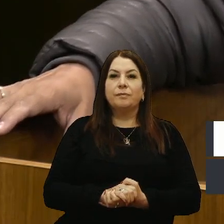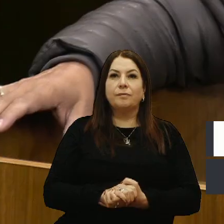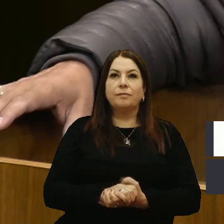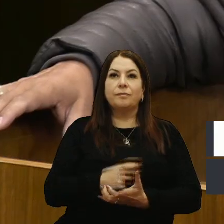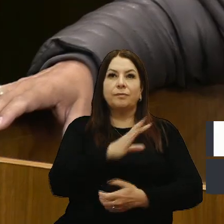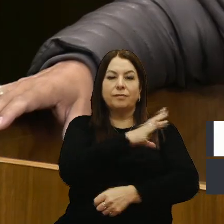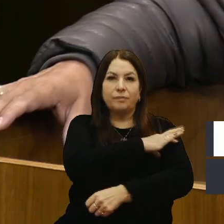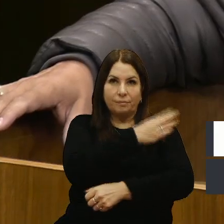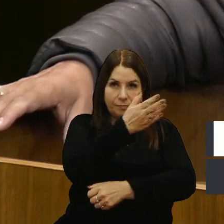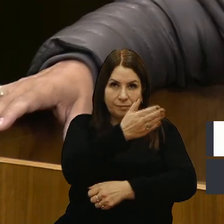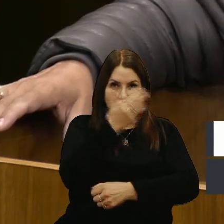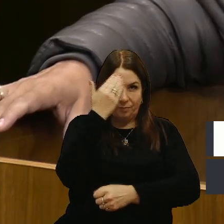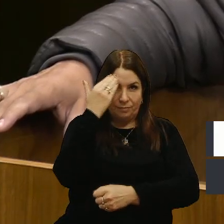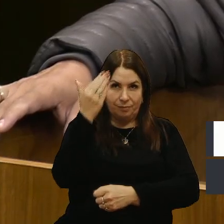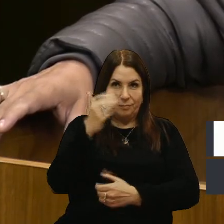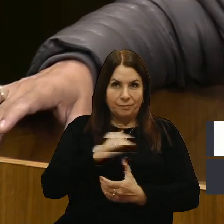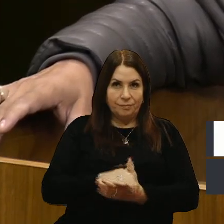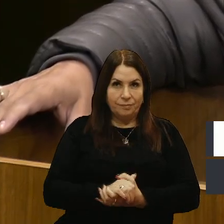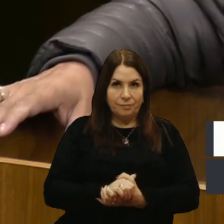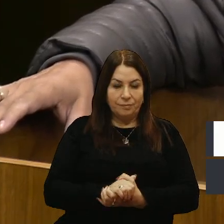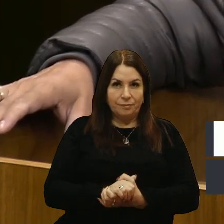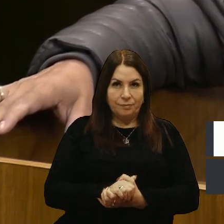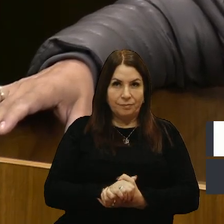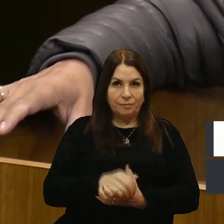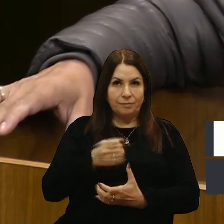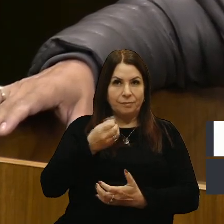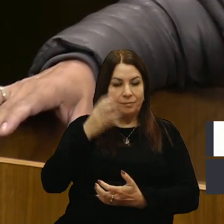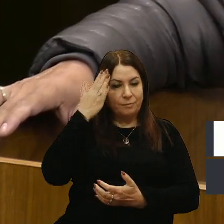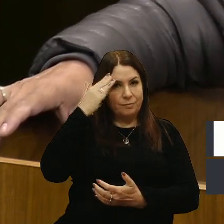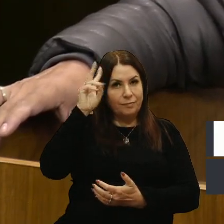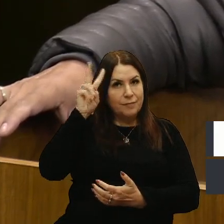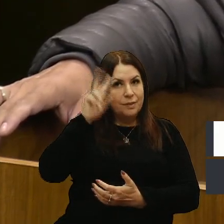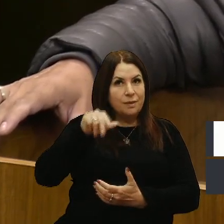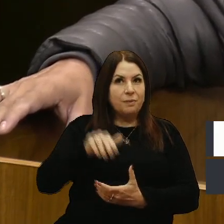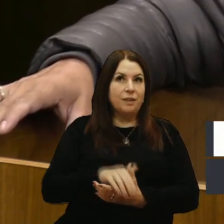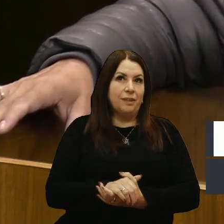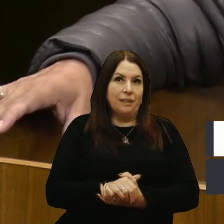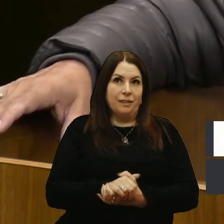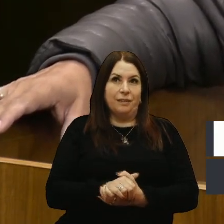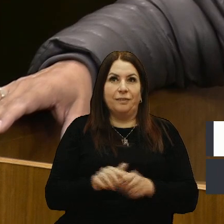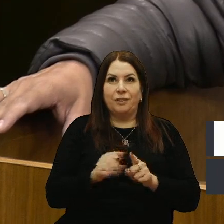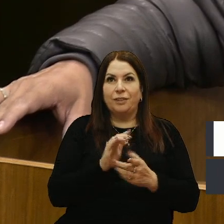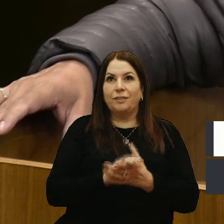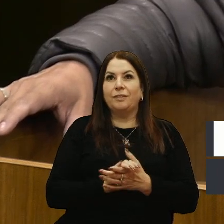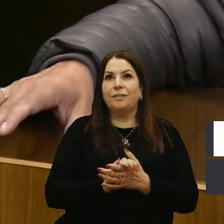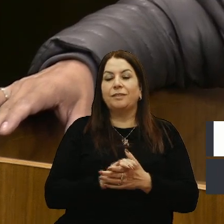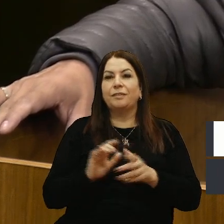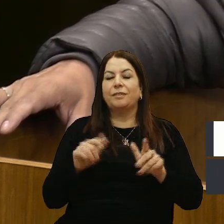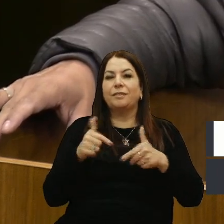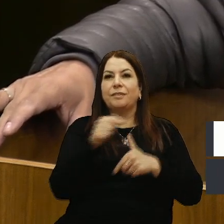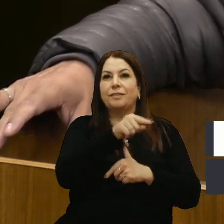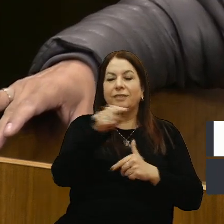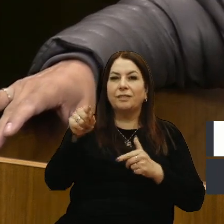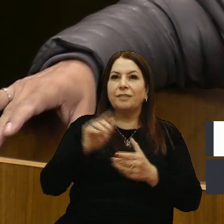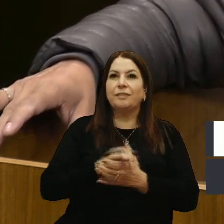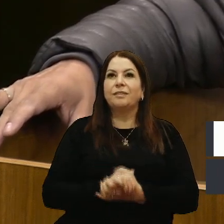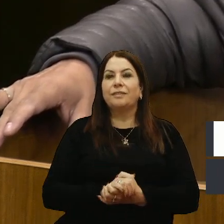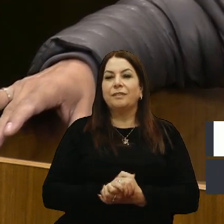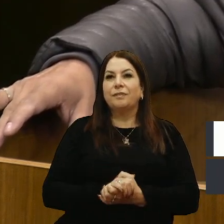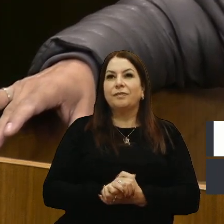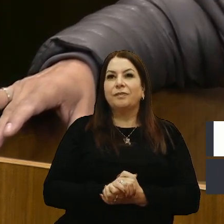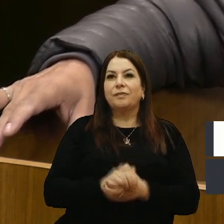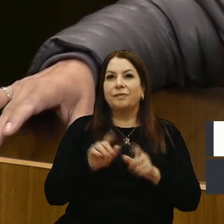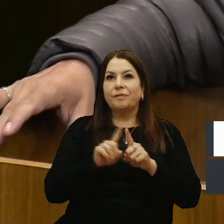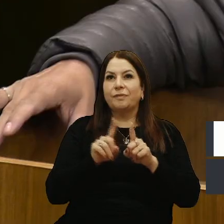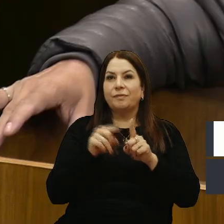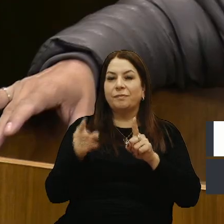Ramon. Obrigado, capitão, pela lembrança. Agradecer a todos os trabalhadores que fizeram presente nesta casa